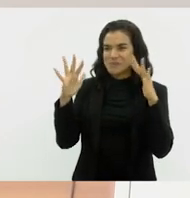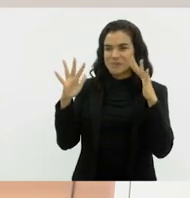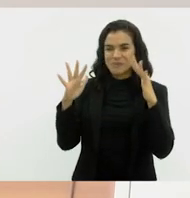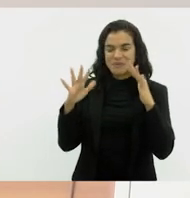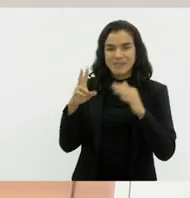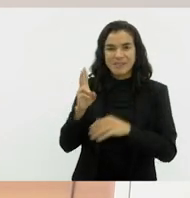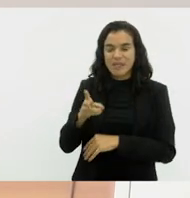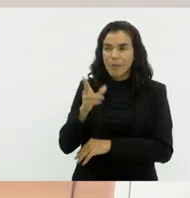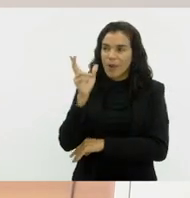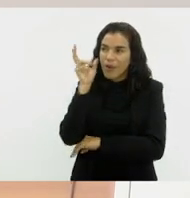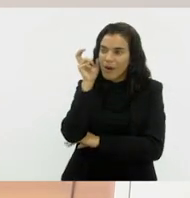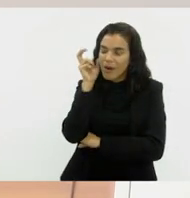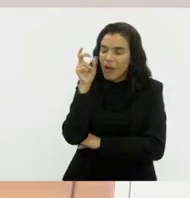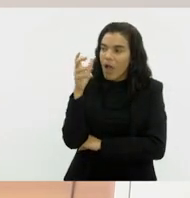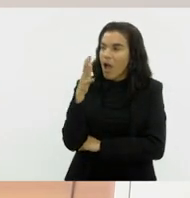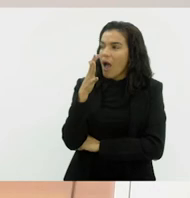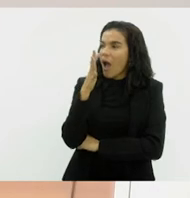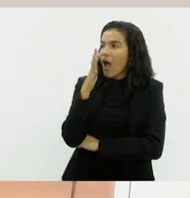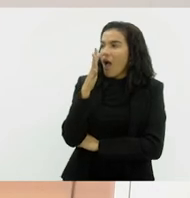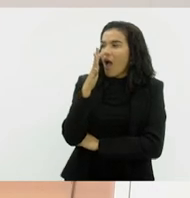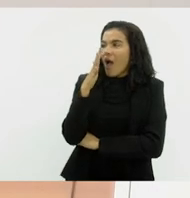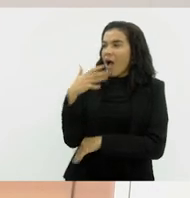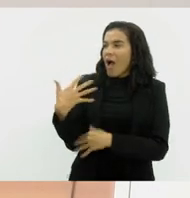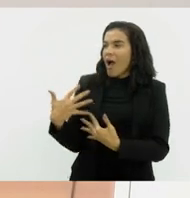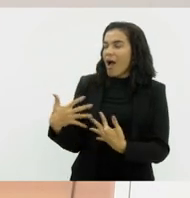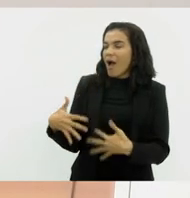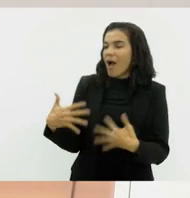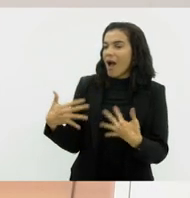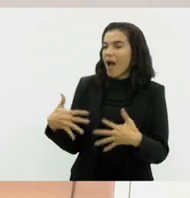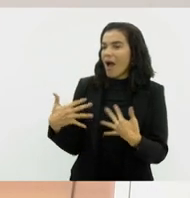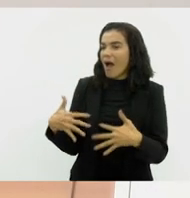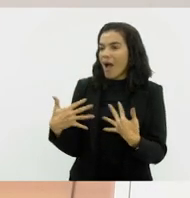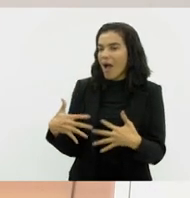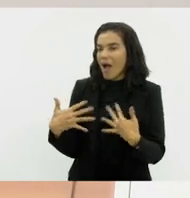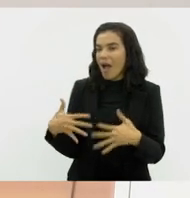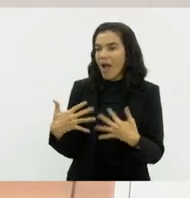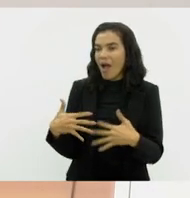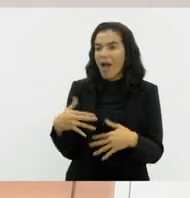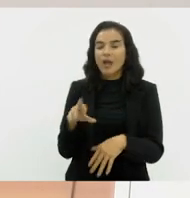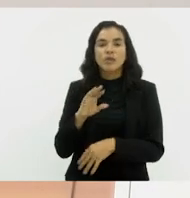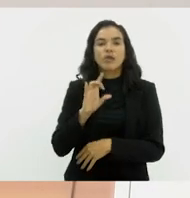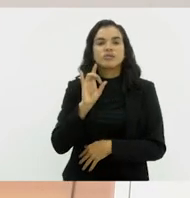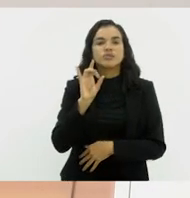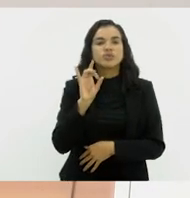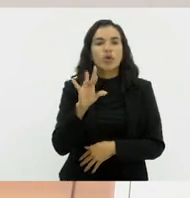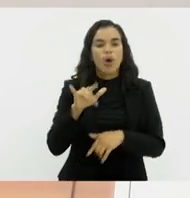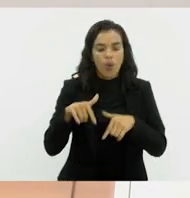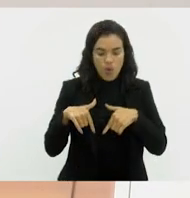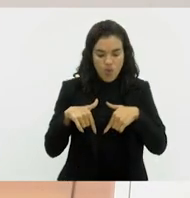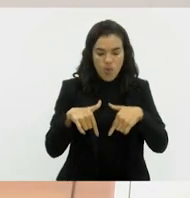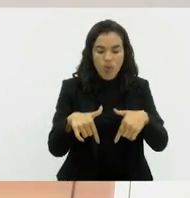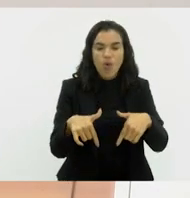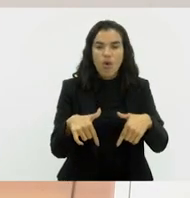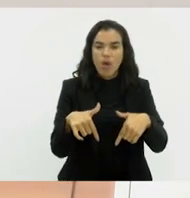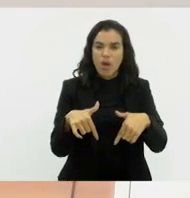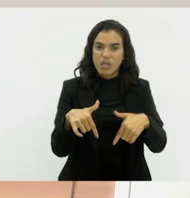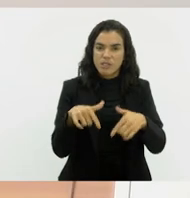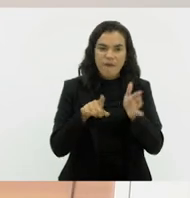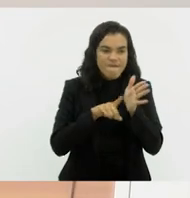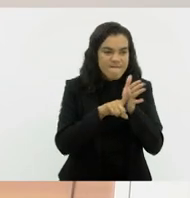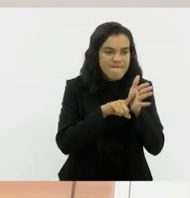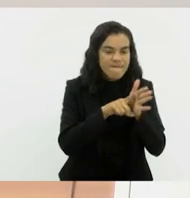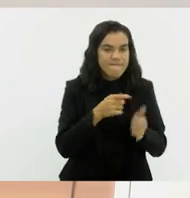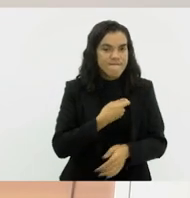mais, eu lhe admiro, porque eu vejo que não é apenas a ação do ato de